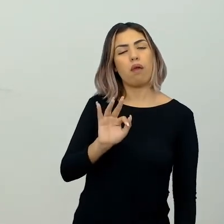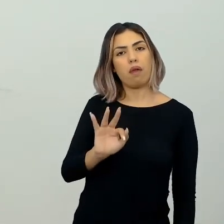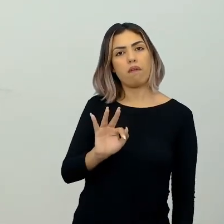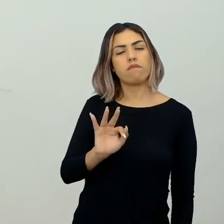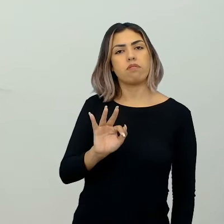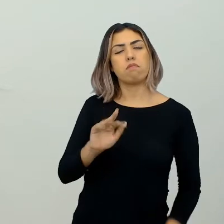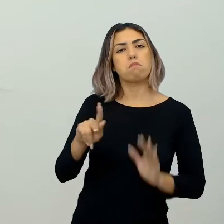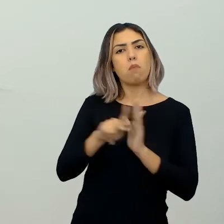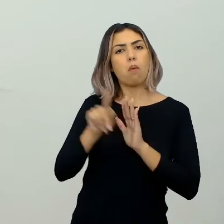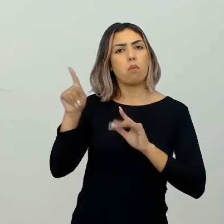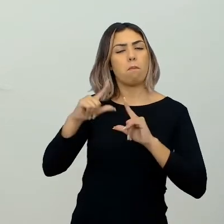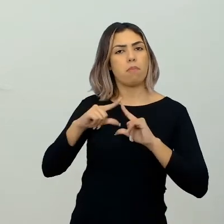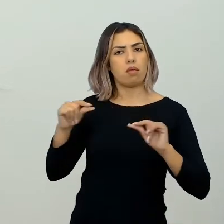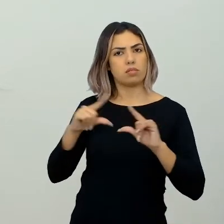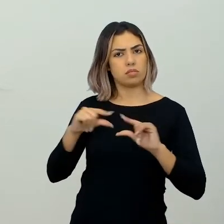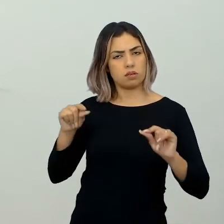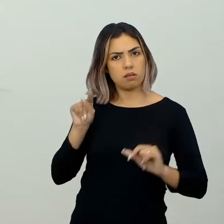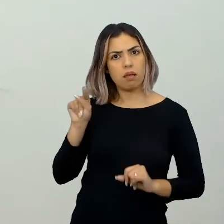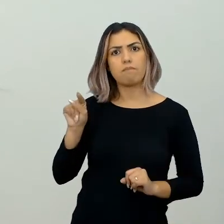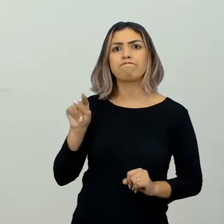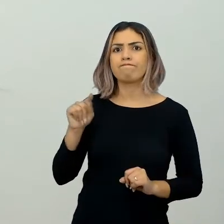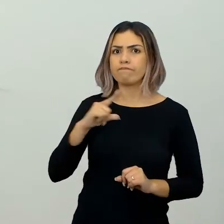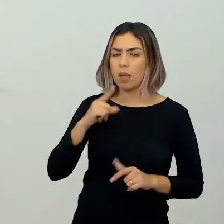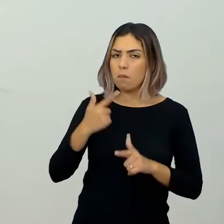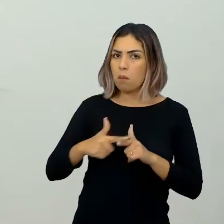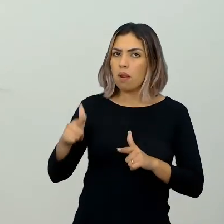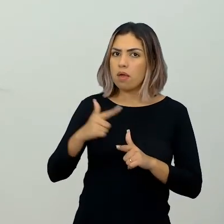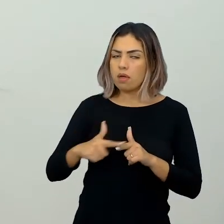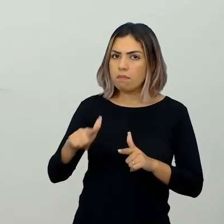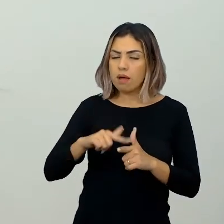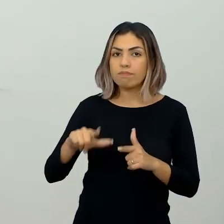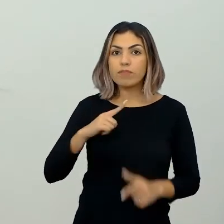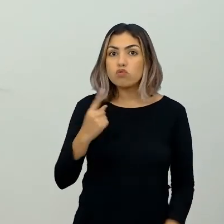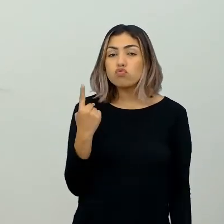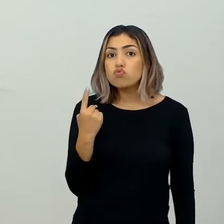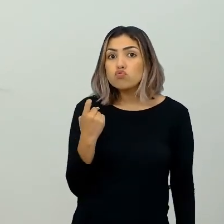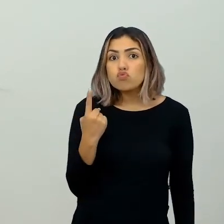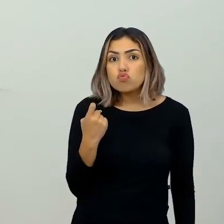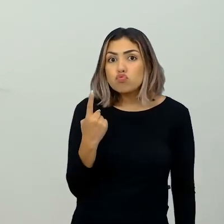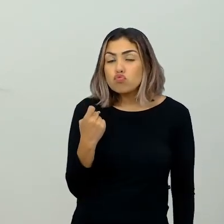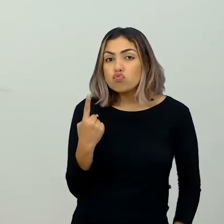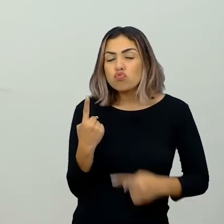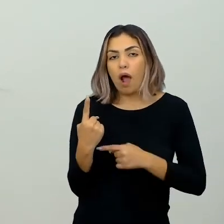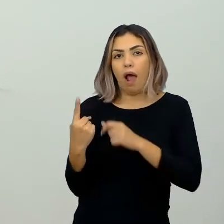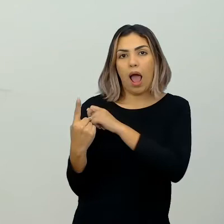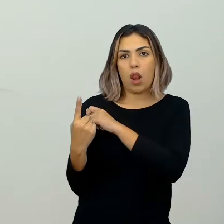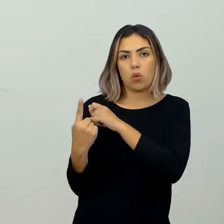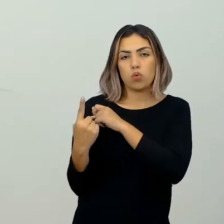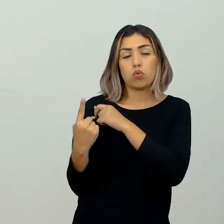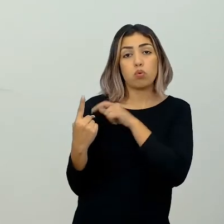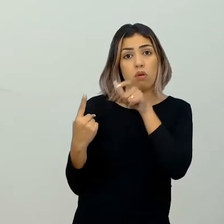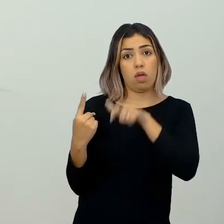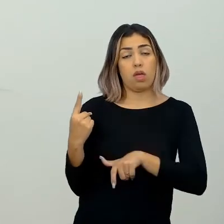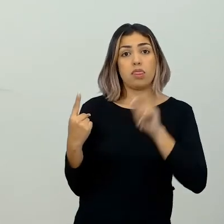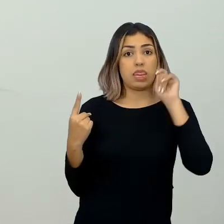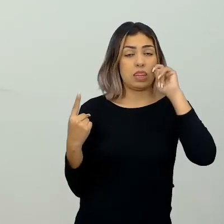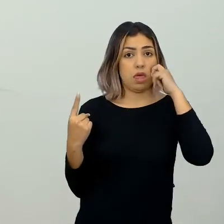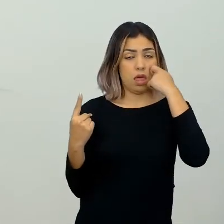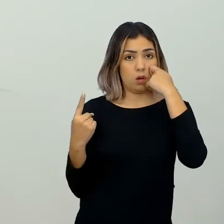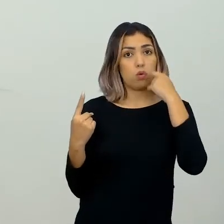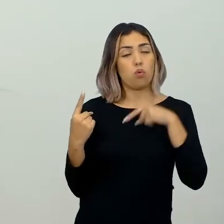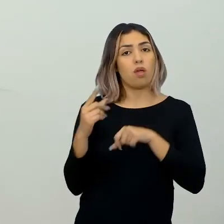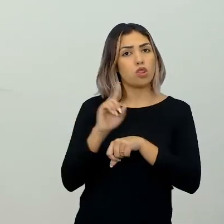problema aí com o único estudante negro do doutorado, isso daí foi na década de 2000 ainda, foi o único que não conseguiu a